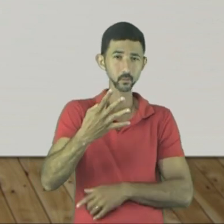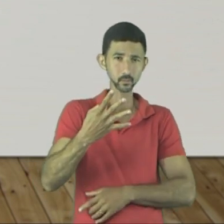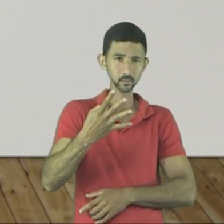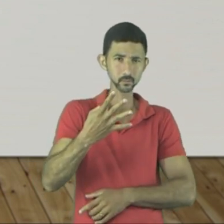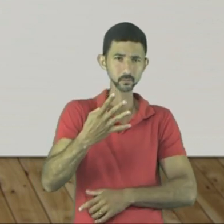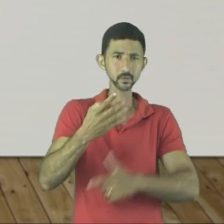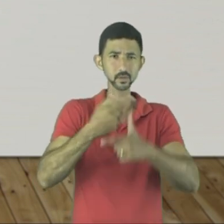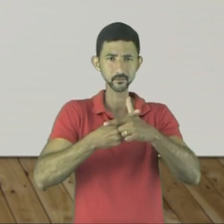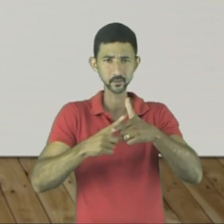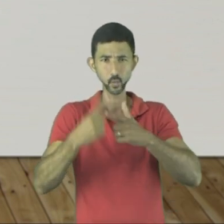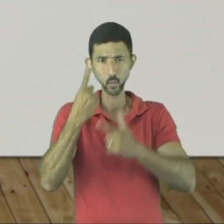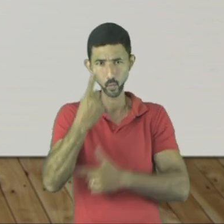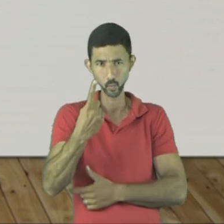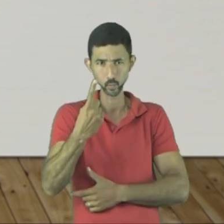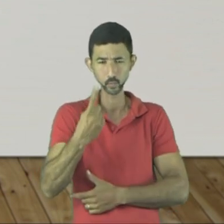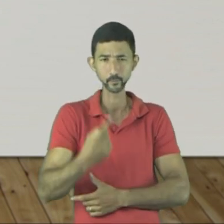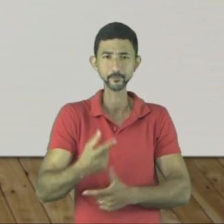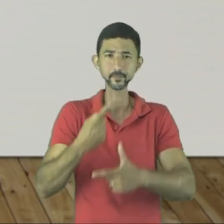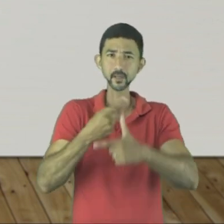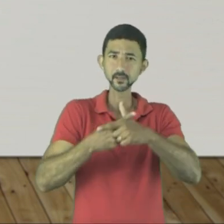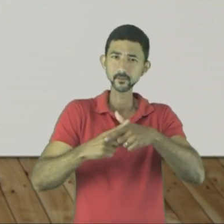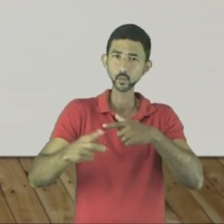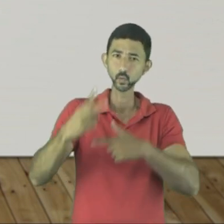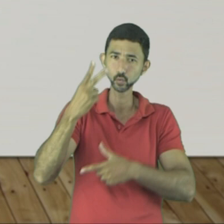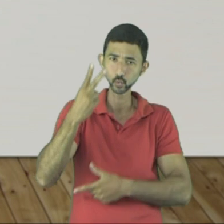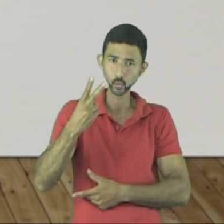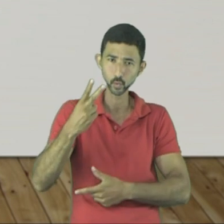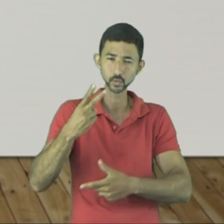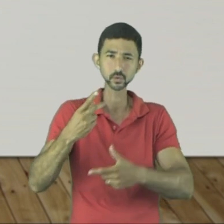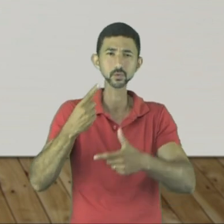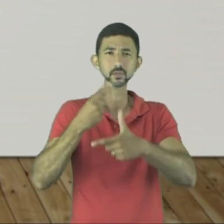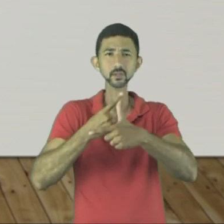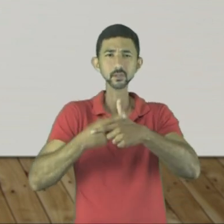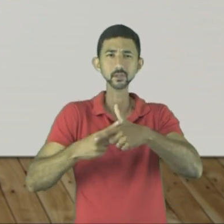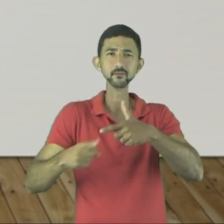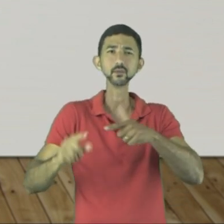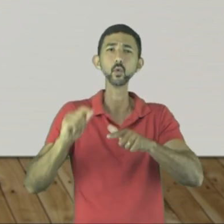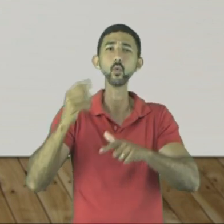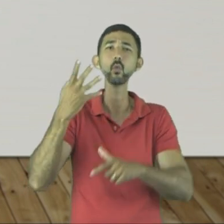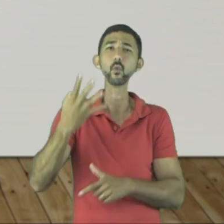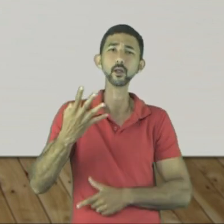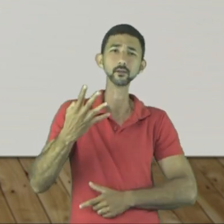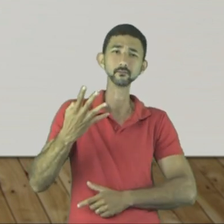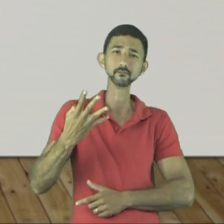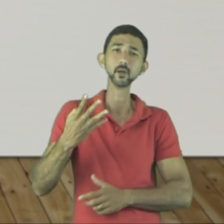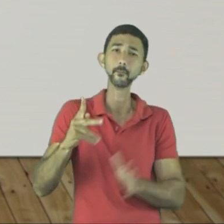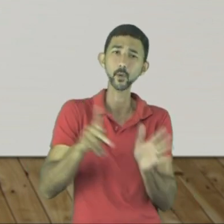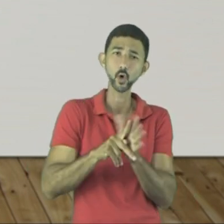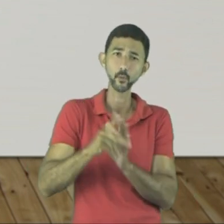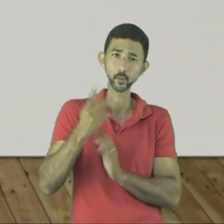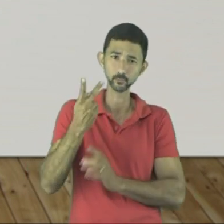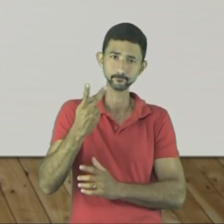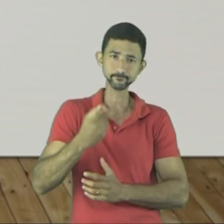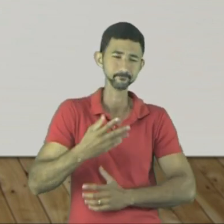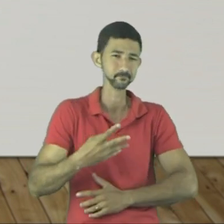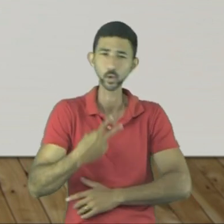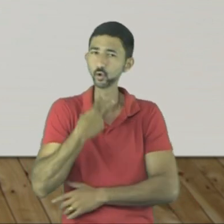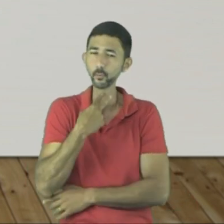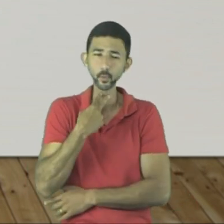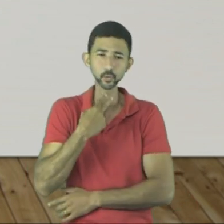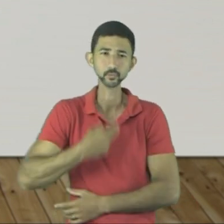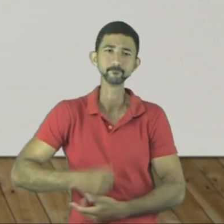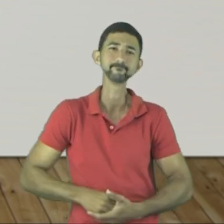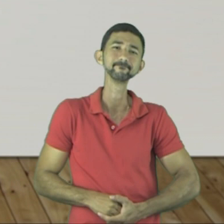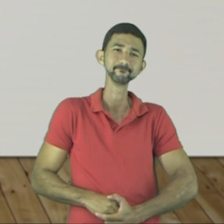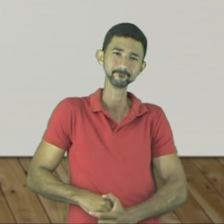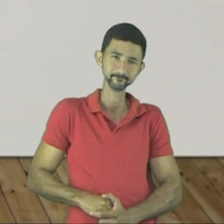ter o divisor 1, o divisor 2 e o divisor 4, que é ele próprio. Então ele não pode ser